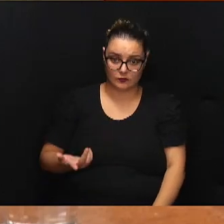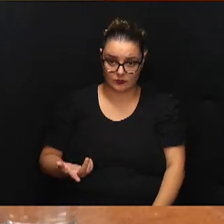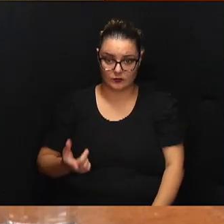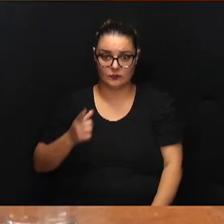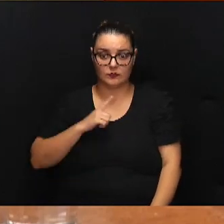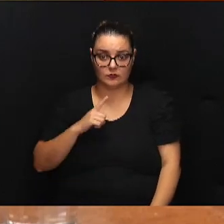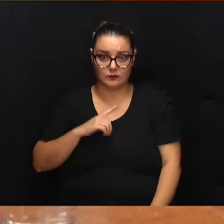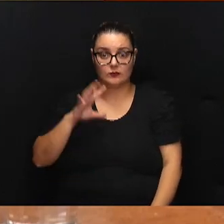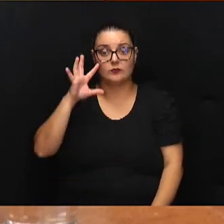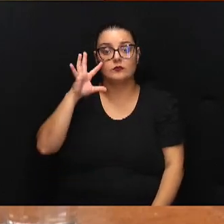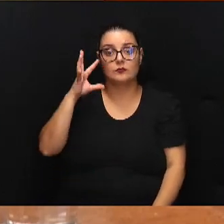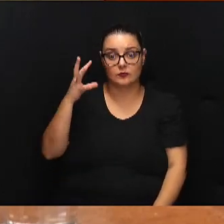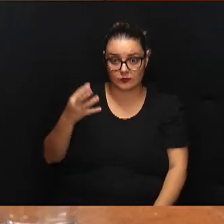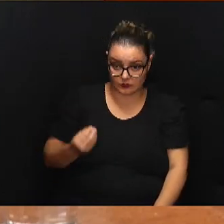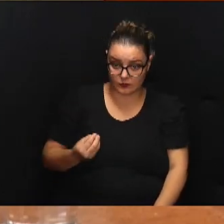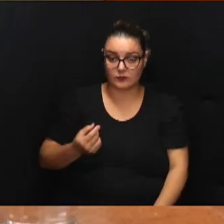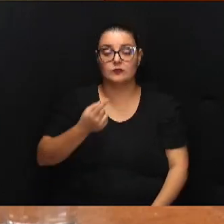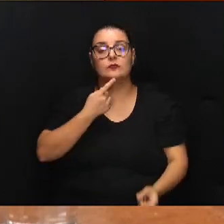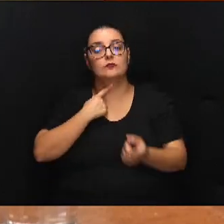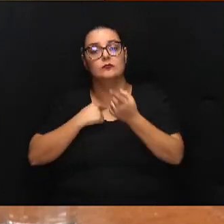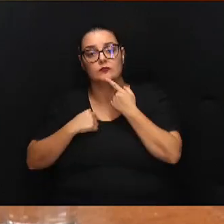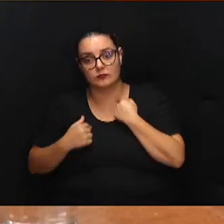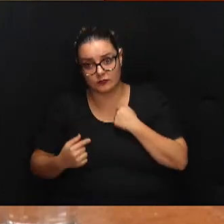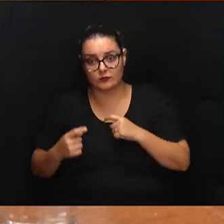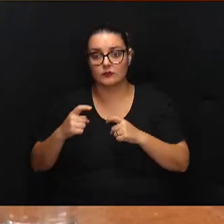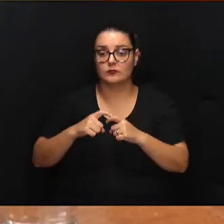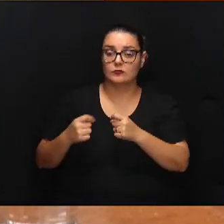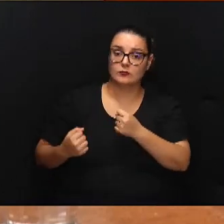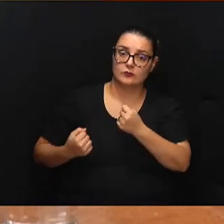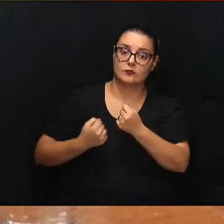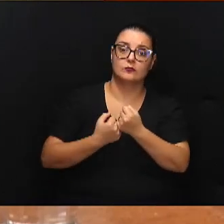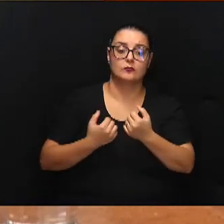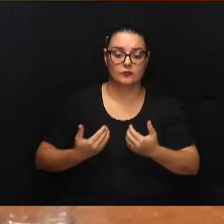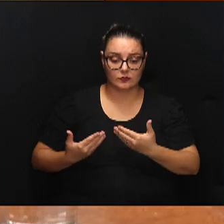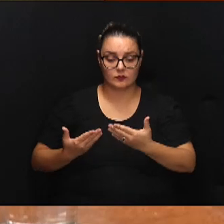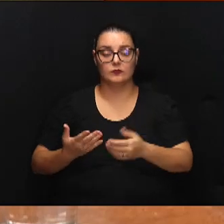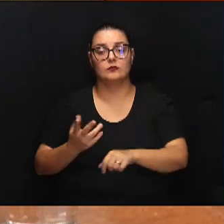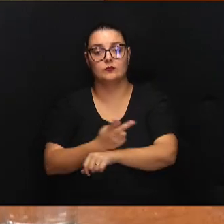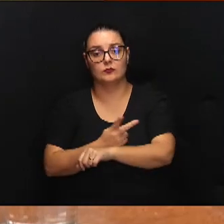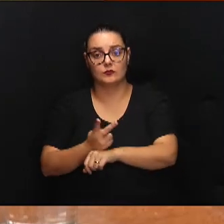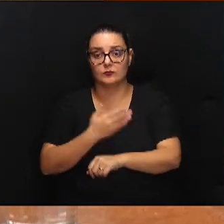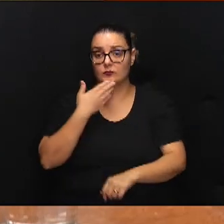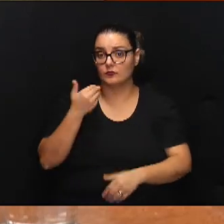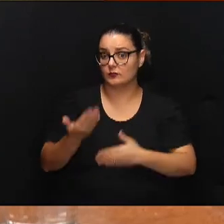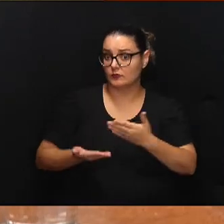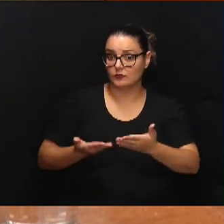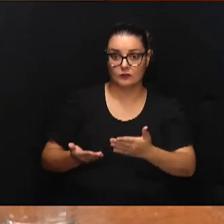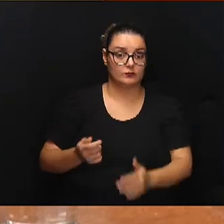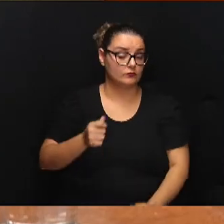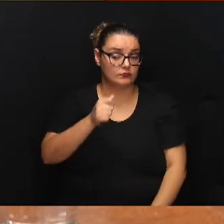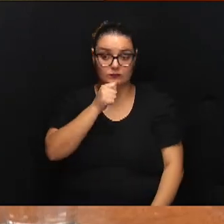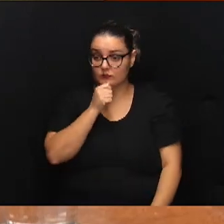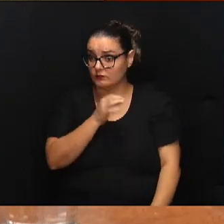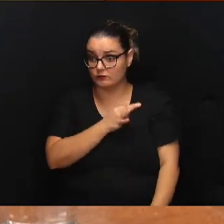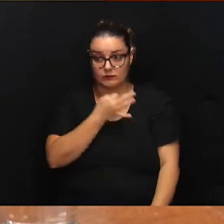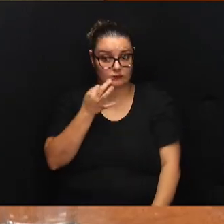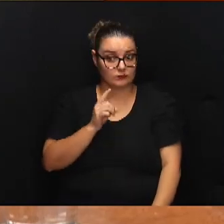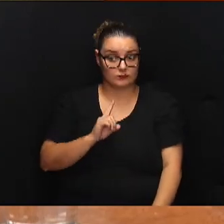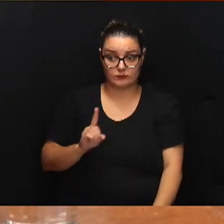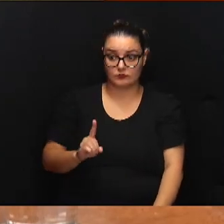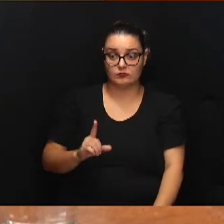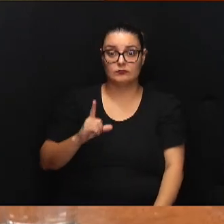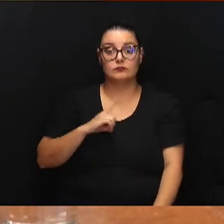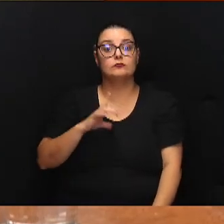tinha conhecimento, vontade, médicos que me apoiaram, que me levaram a buscar o melhor tratamento, e ainda não é perfeito. Tenho